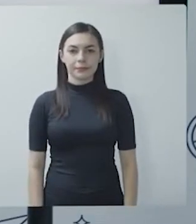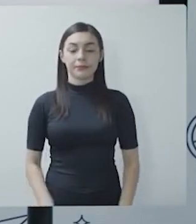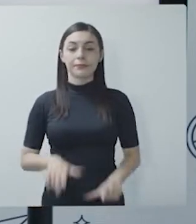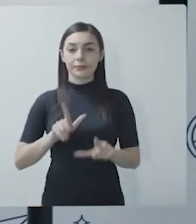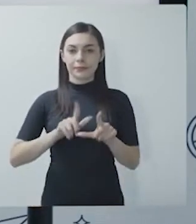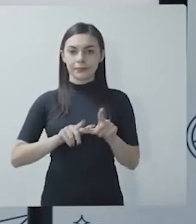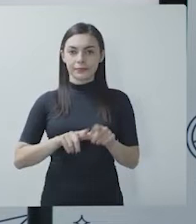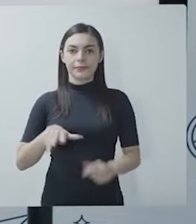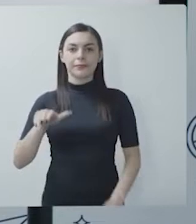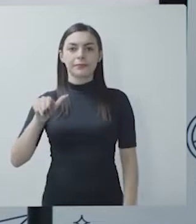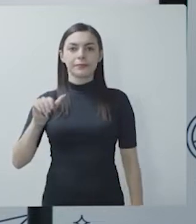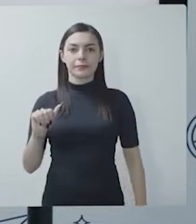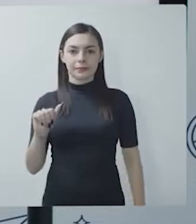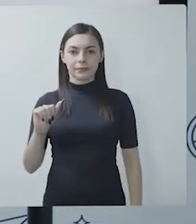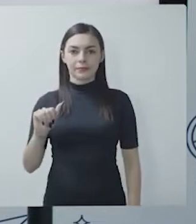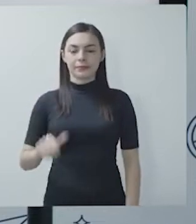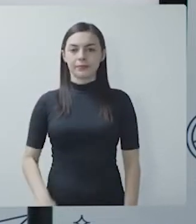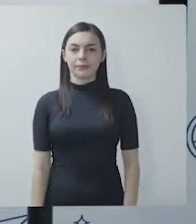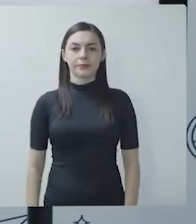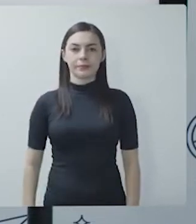Letra A.